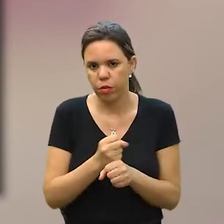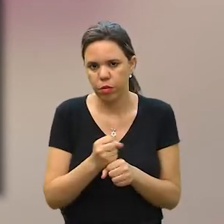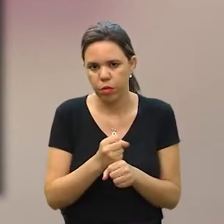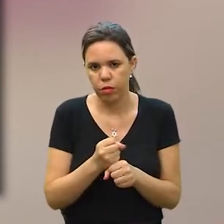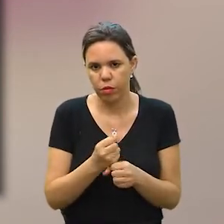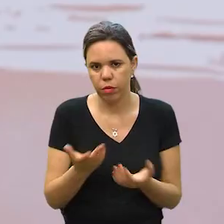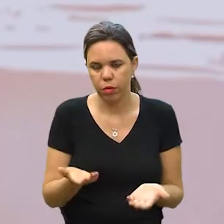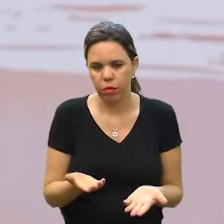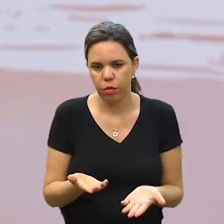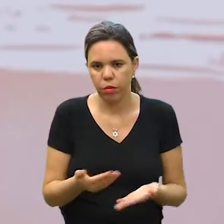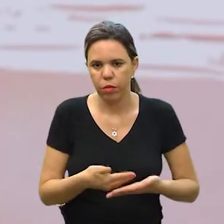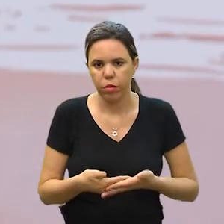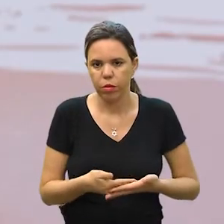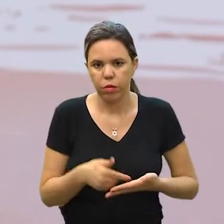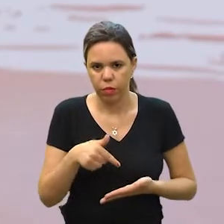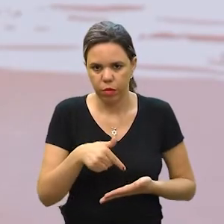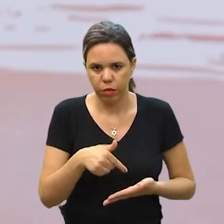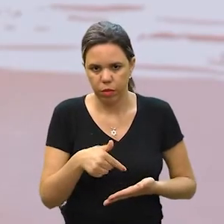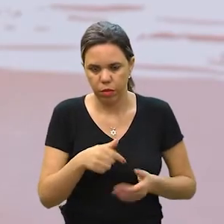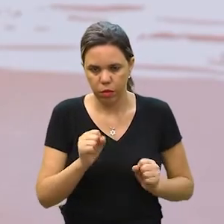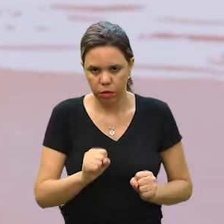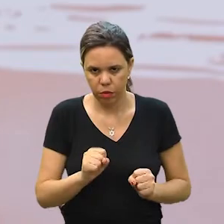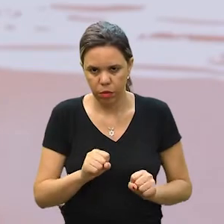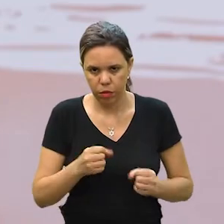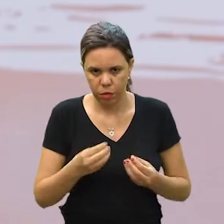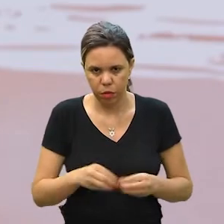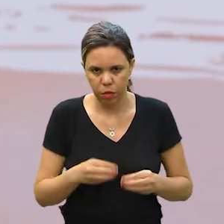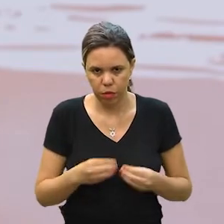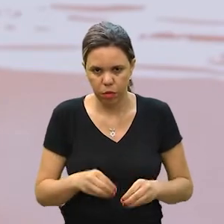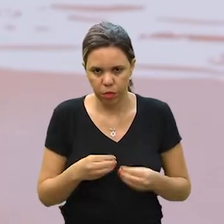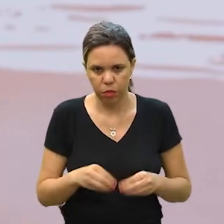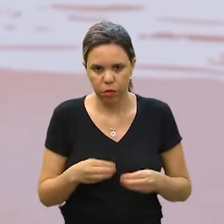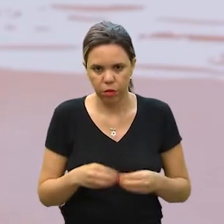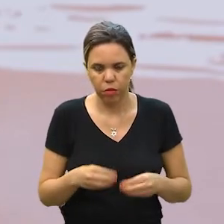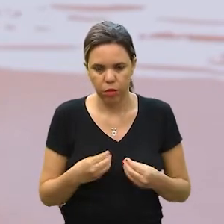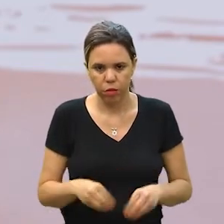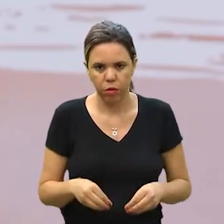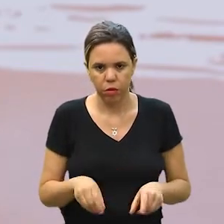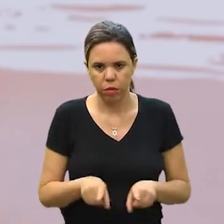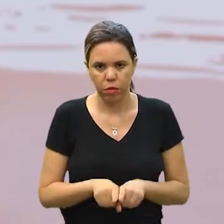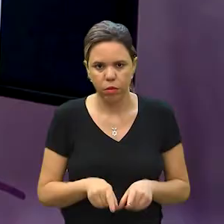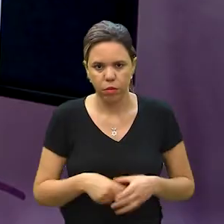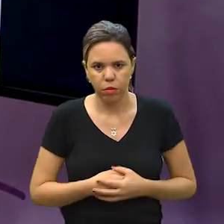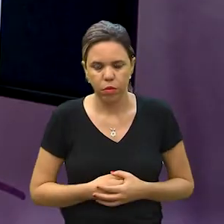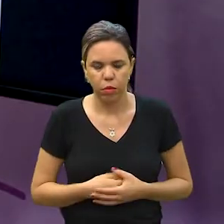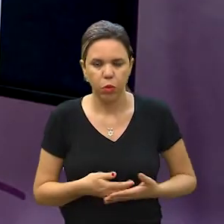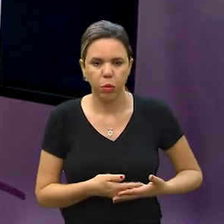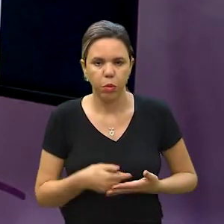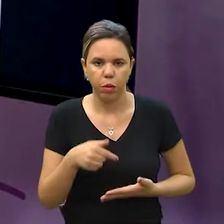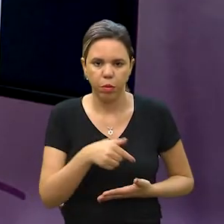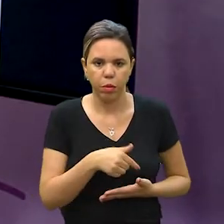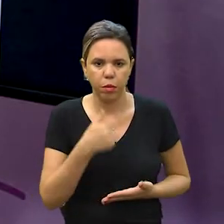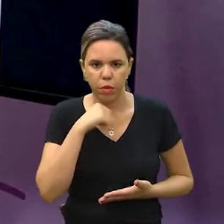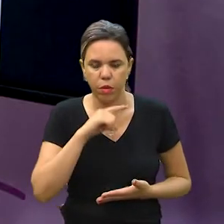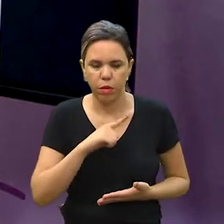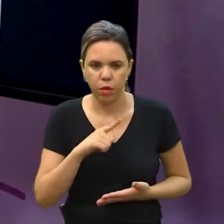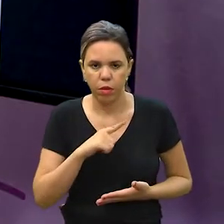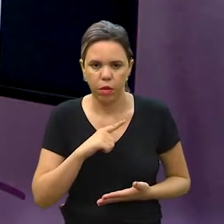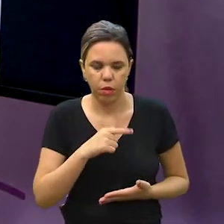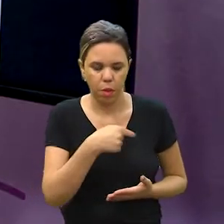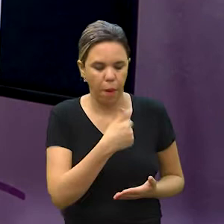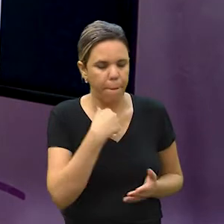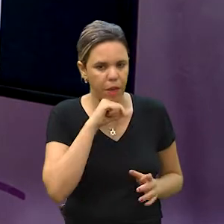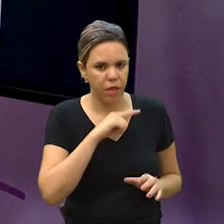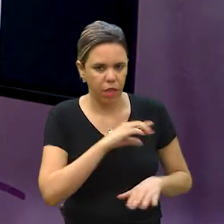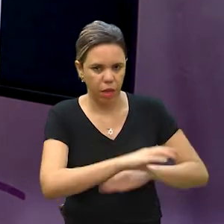muitos anos, sabe? E o bebê pode ser afetado, ter alguma sequela também? O bebê que a Vivi, mãe teve então,